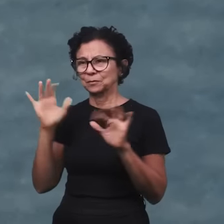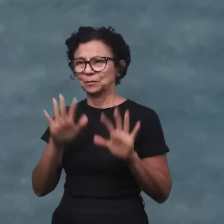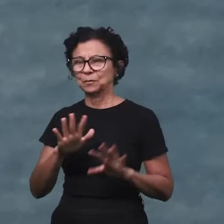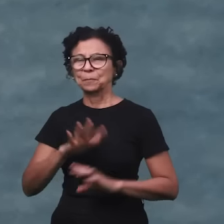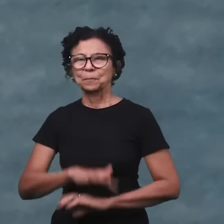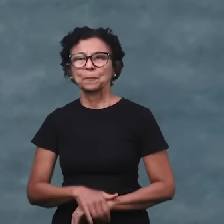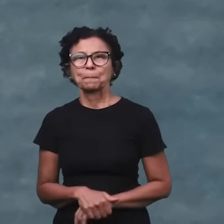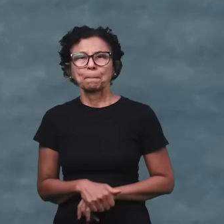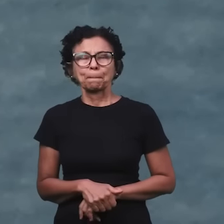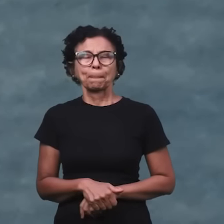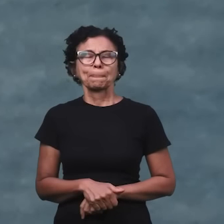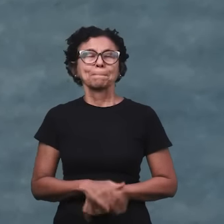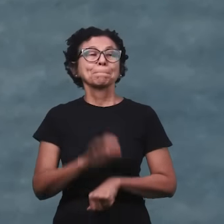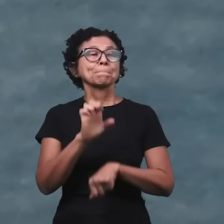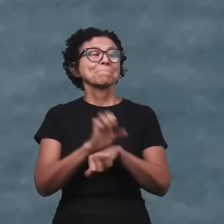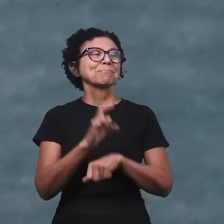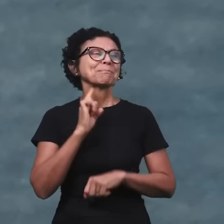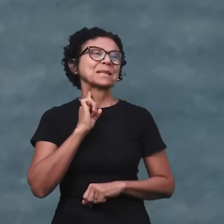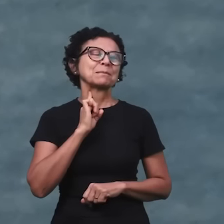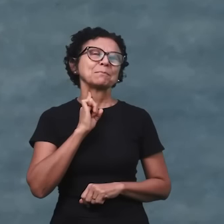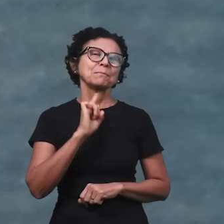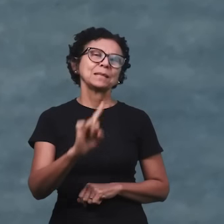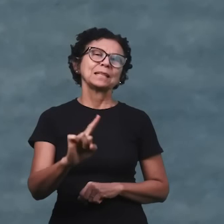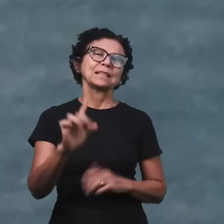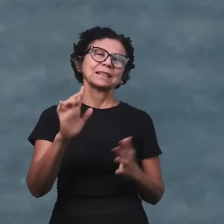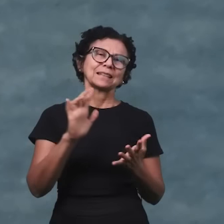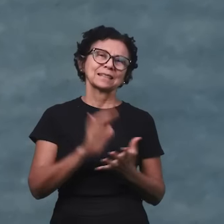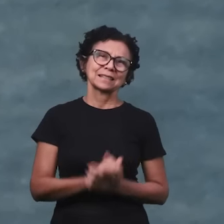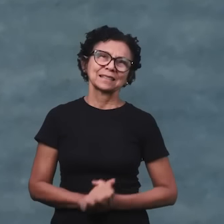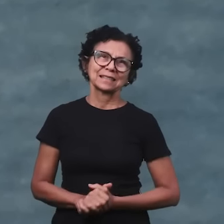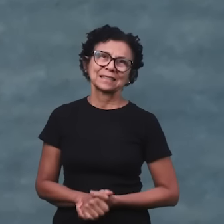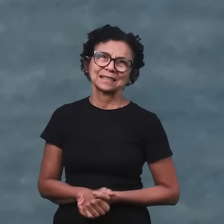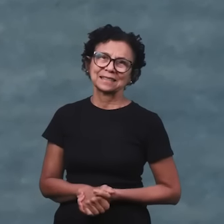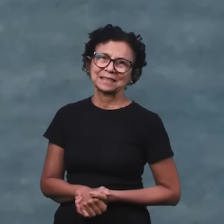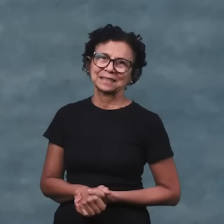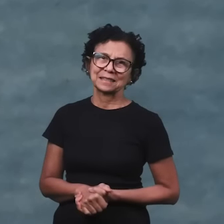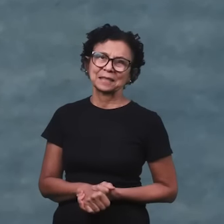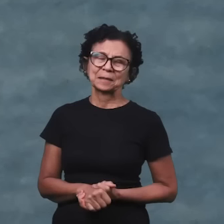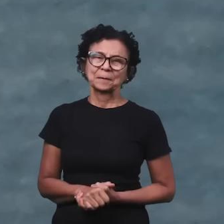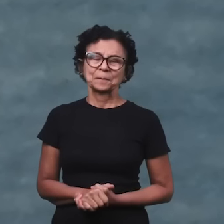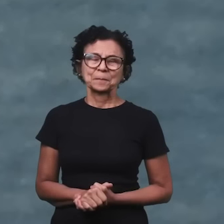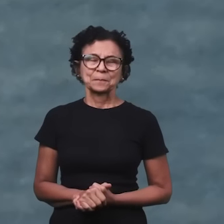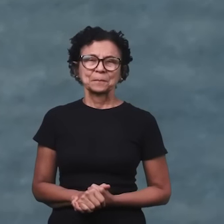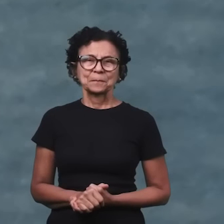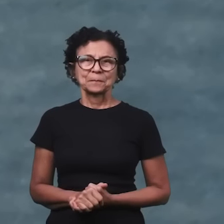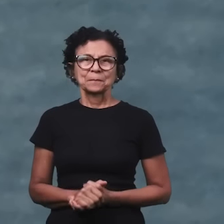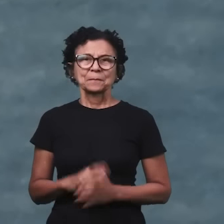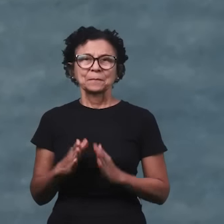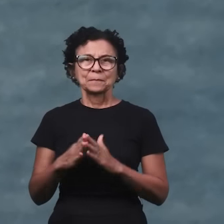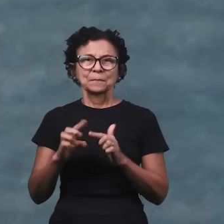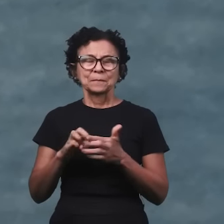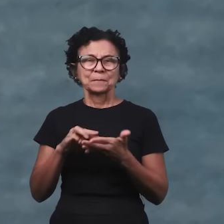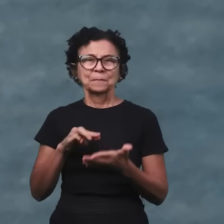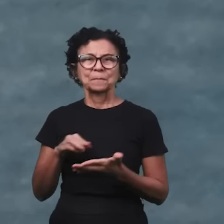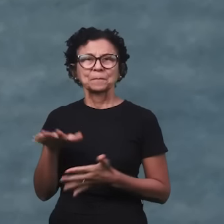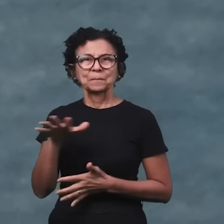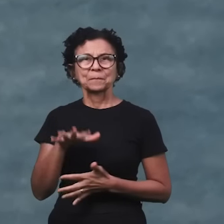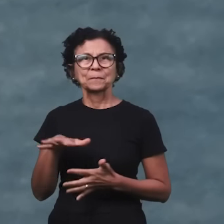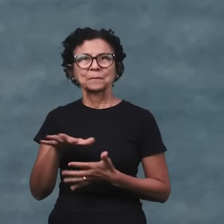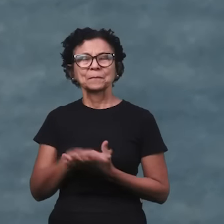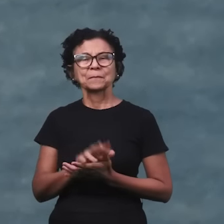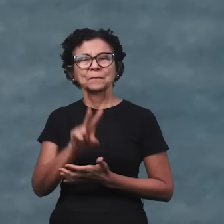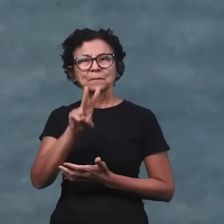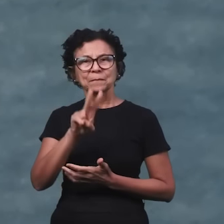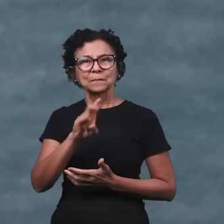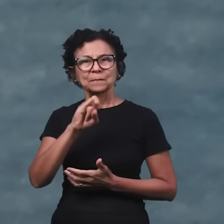para Minas Gerais, para a cidade de Lima Duarte, em Minas Gerais, da igreja do bairro Monte Castelo, e a jovem Vitória